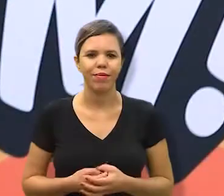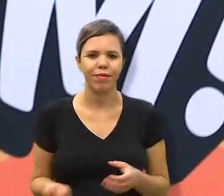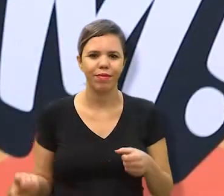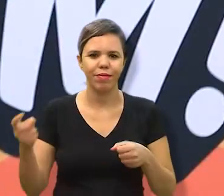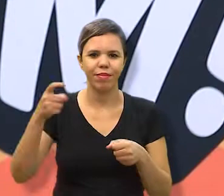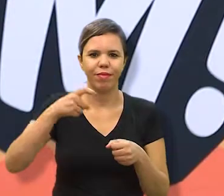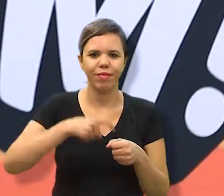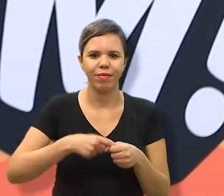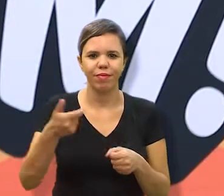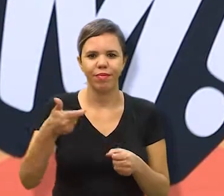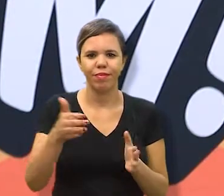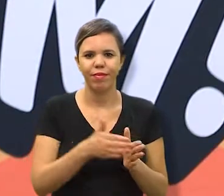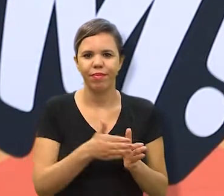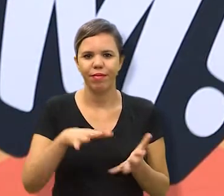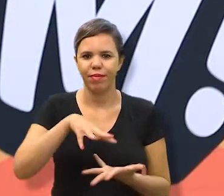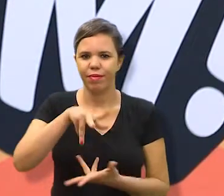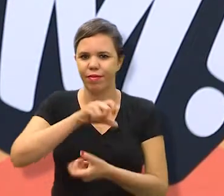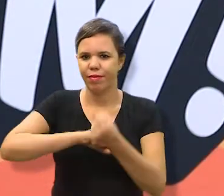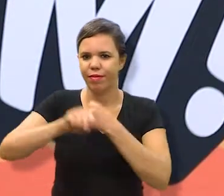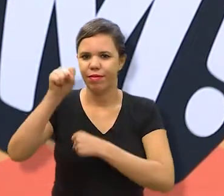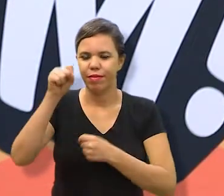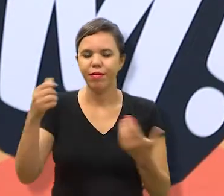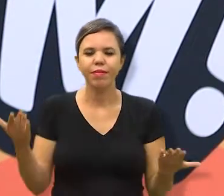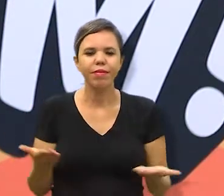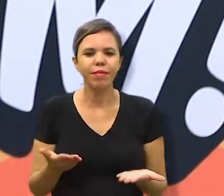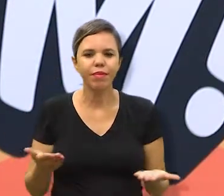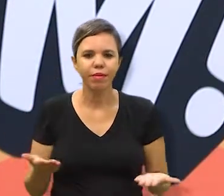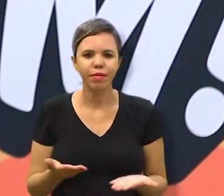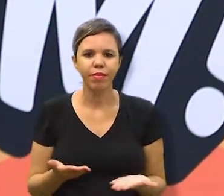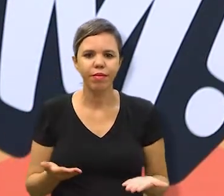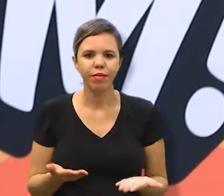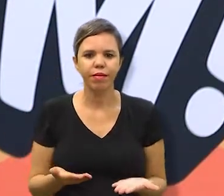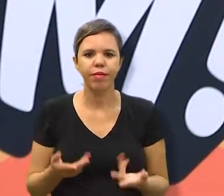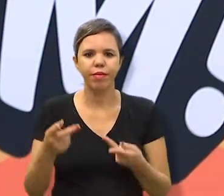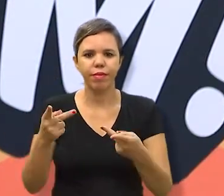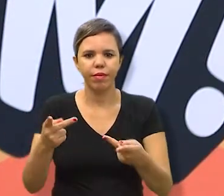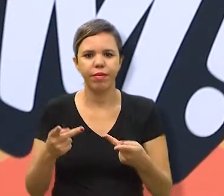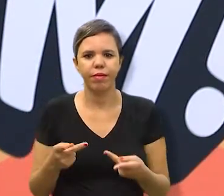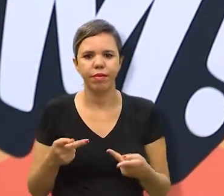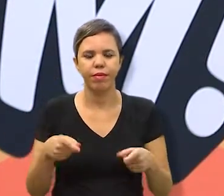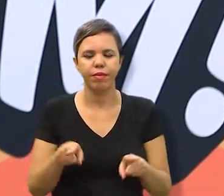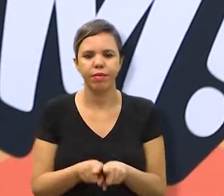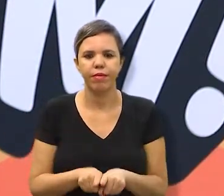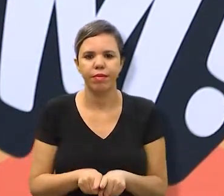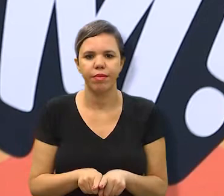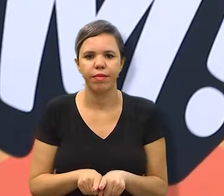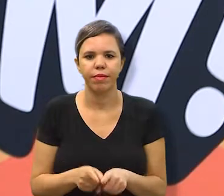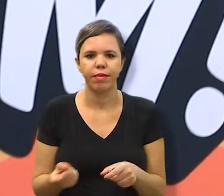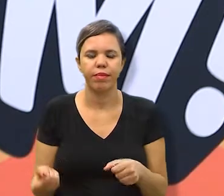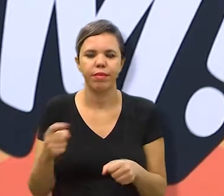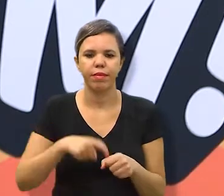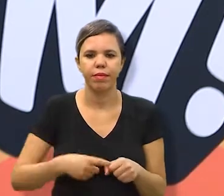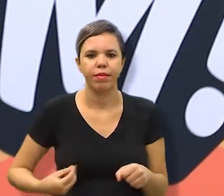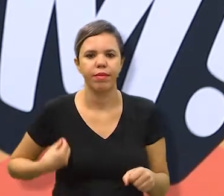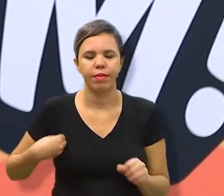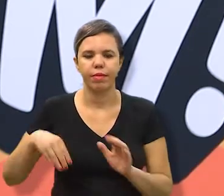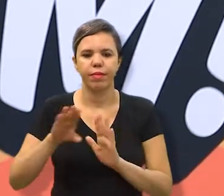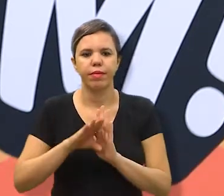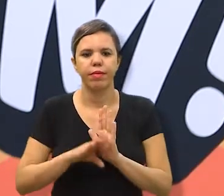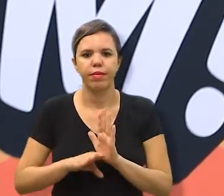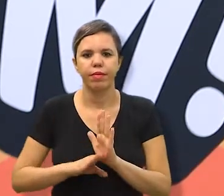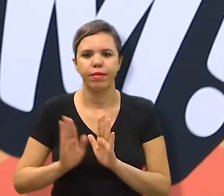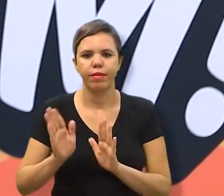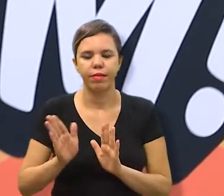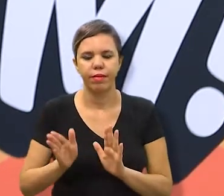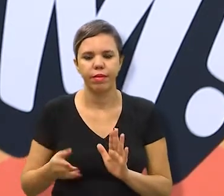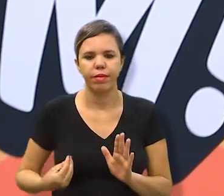Estamos de volta, segundo bloco do Universo Épico, e agora o meu convidado também retorna aqui no programa. Ele que